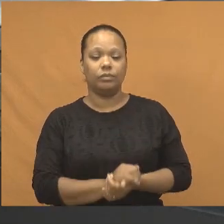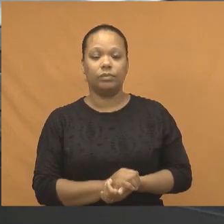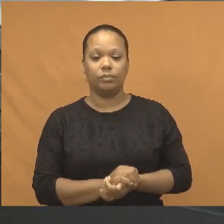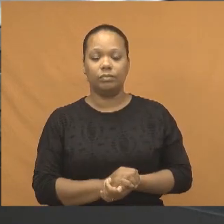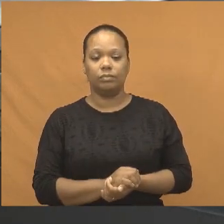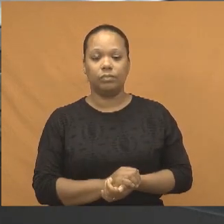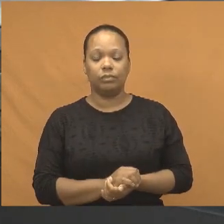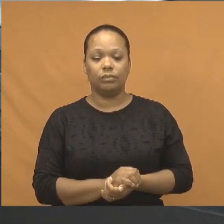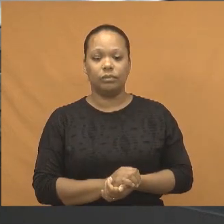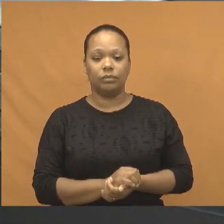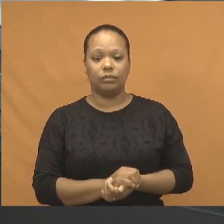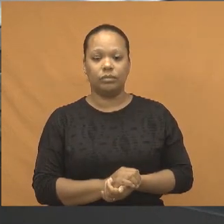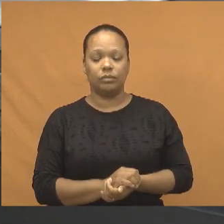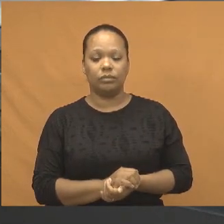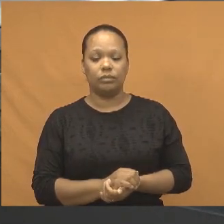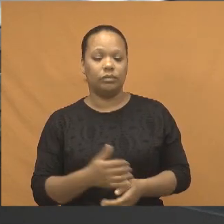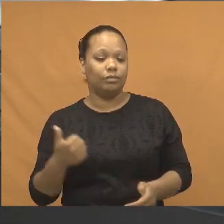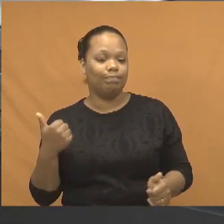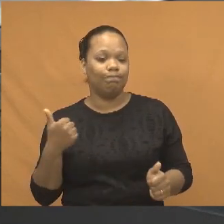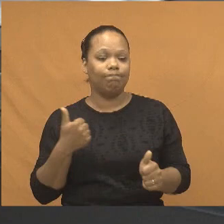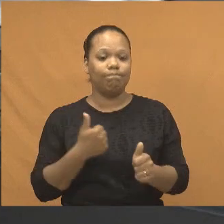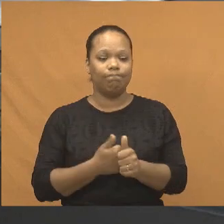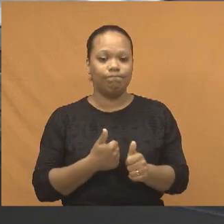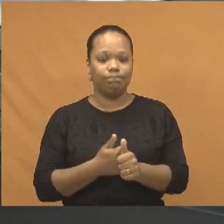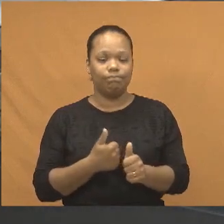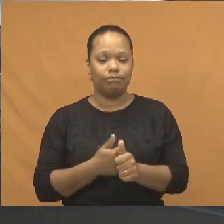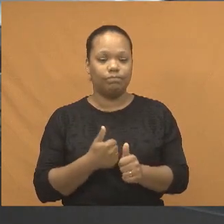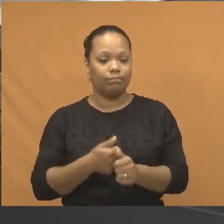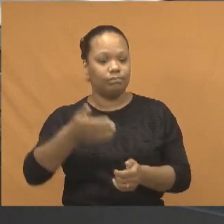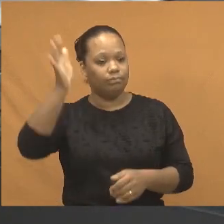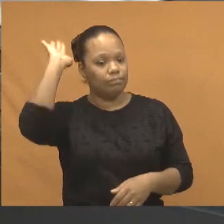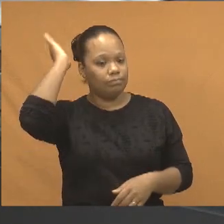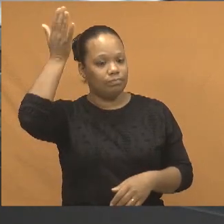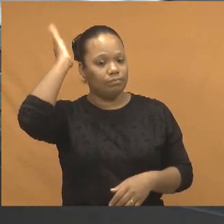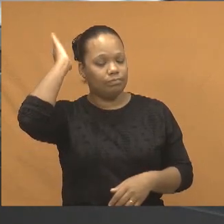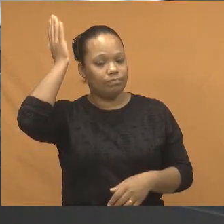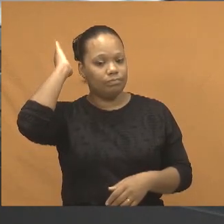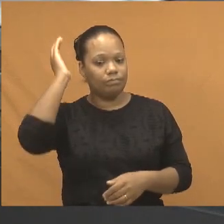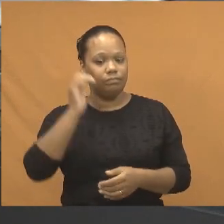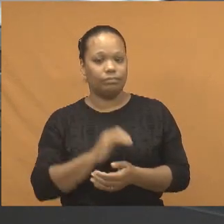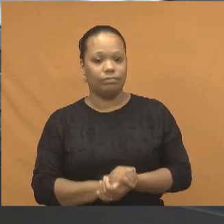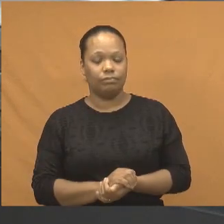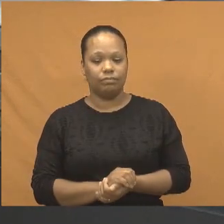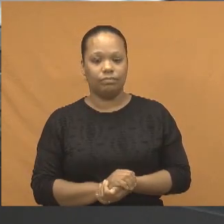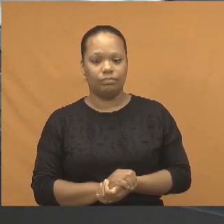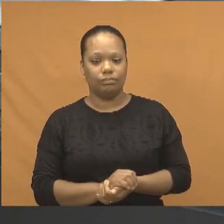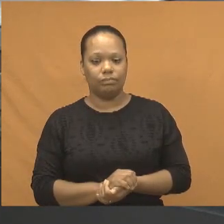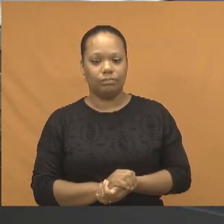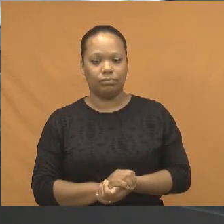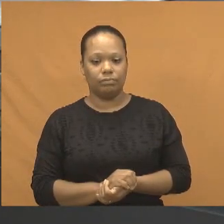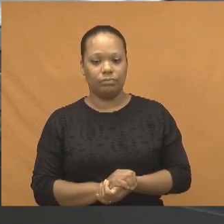O mais próximo cardiologista pediátrico que a gente tem é em Taubaté, e ele faz ambulatório.